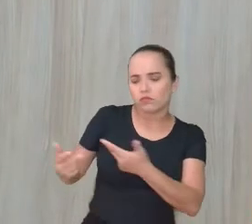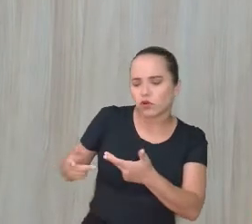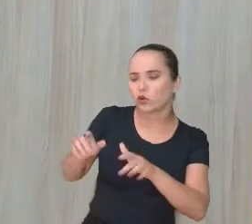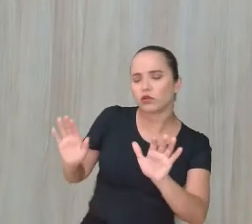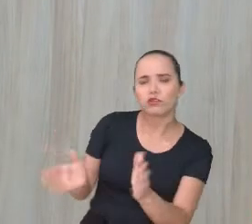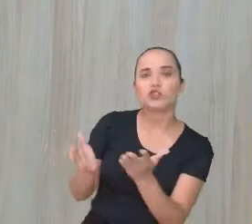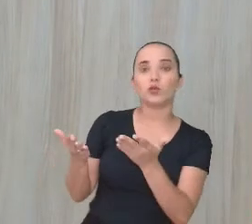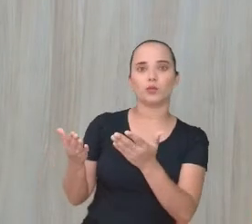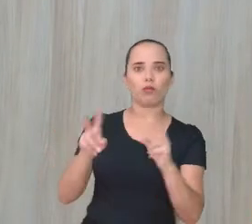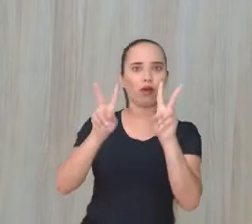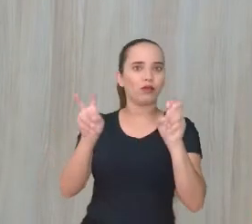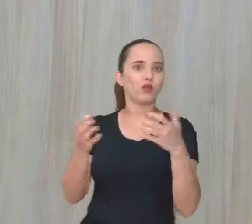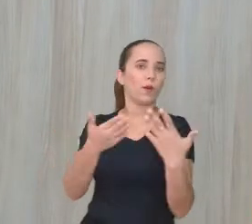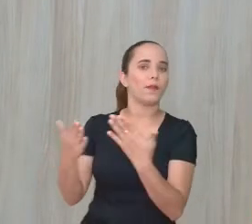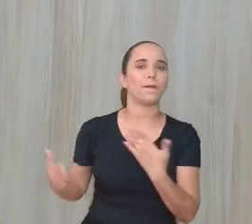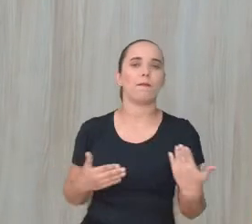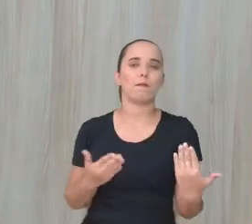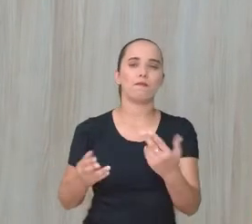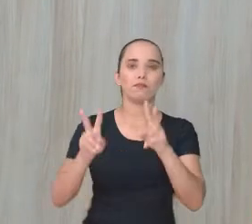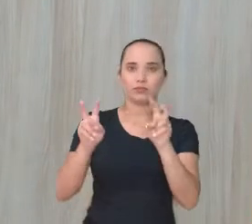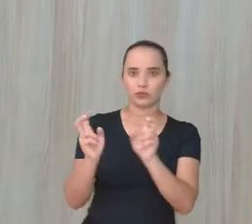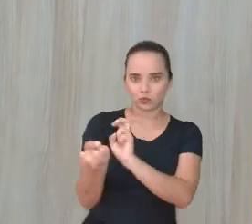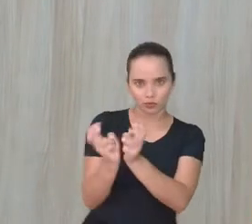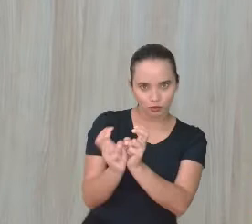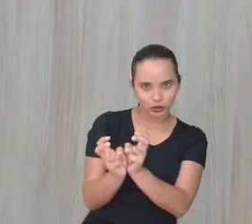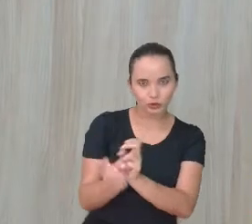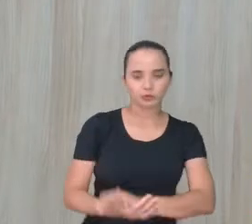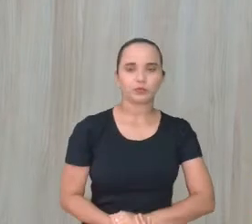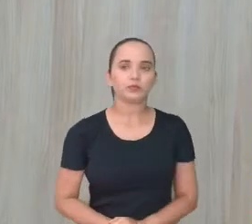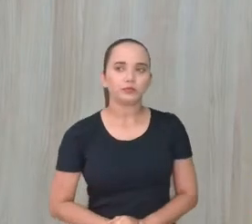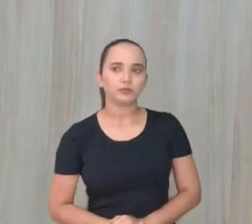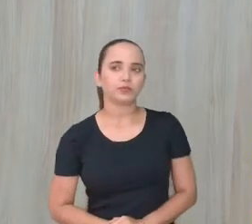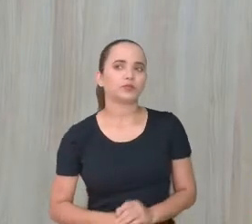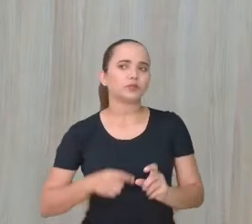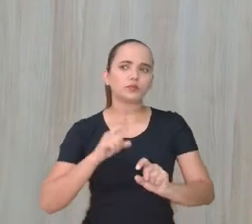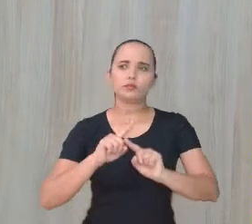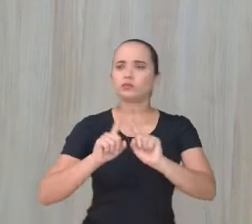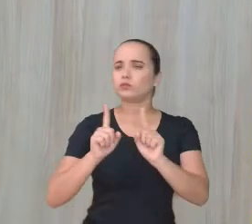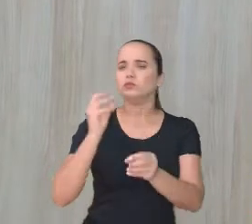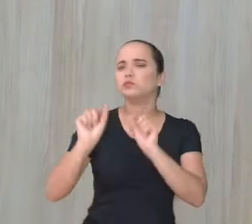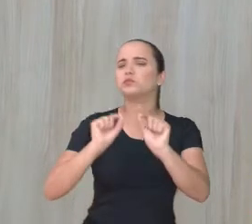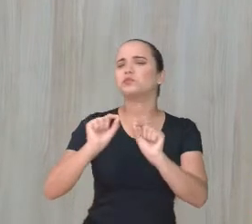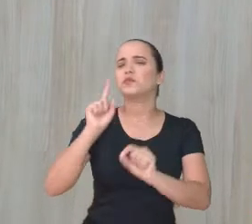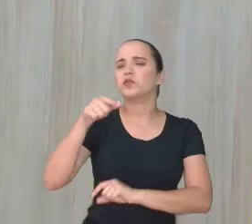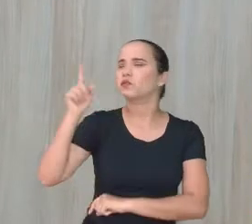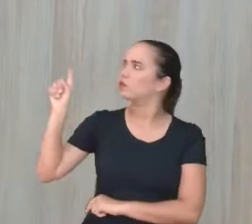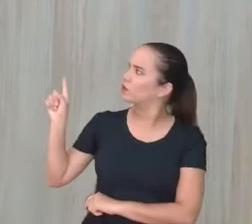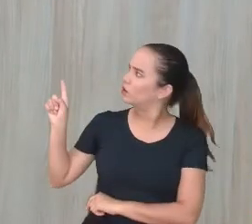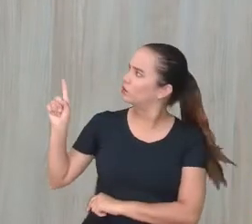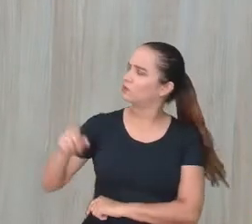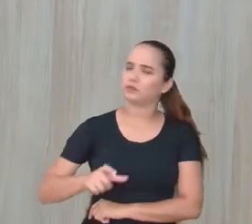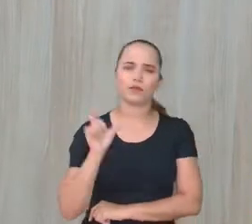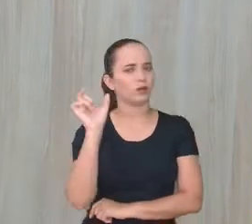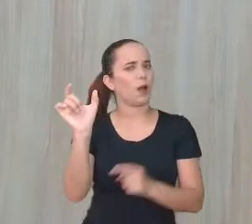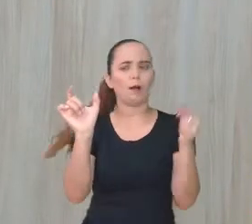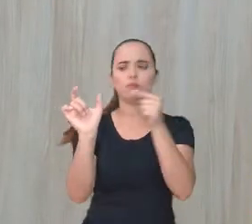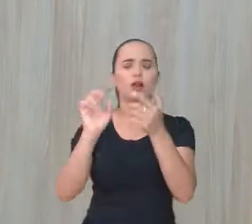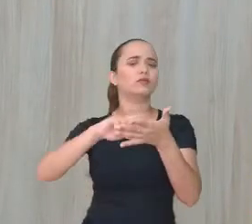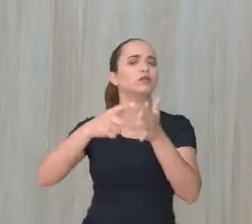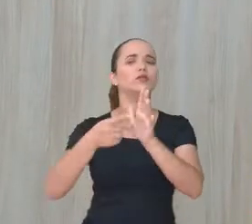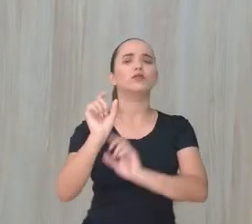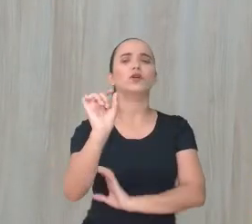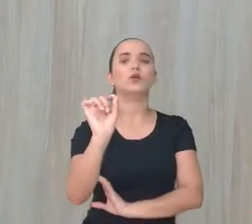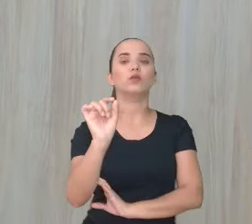a gente estava tendo sobre capoeira. O que relatar, gente? Já vimos em outras aulas e a gente